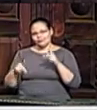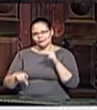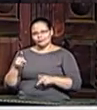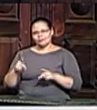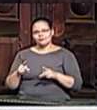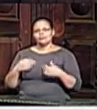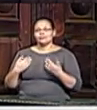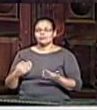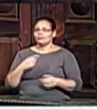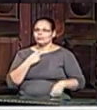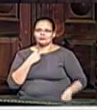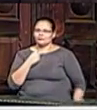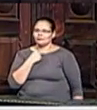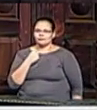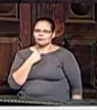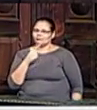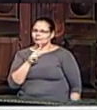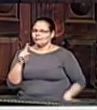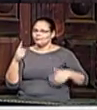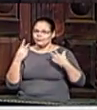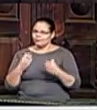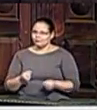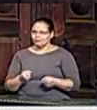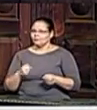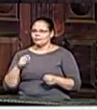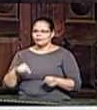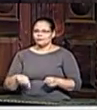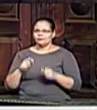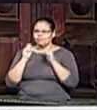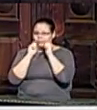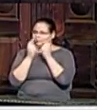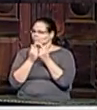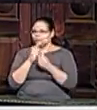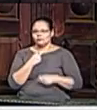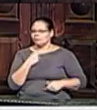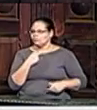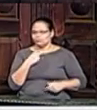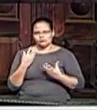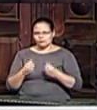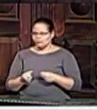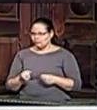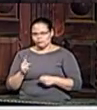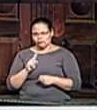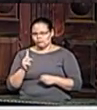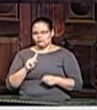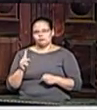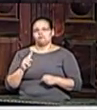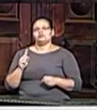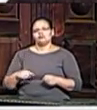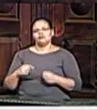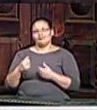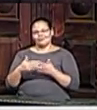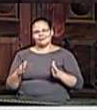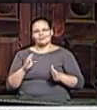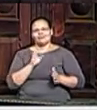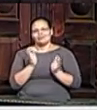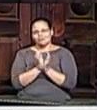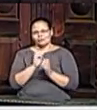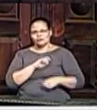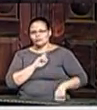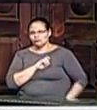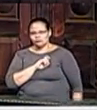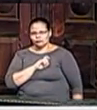parada. O município arrecadou cerca de 1 bilhão e lá vai pedrada, conta da dívida ativa. A nossa